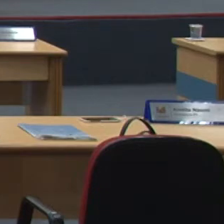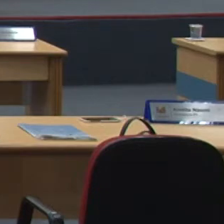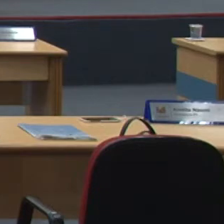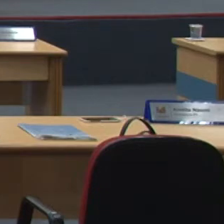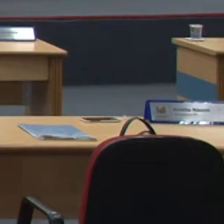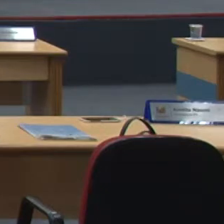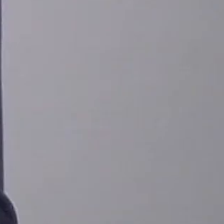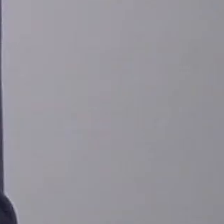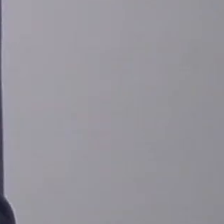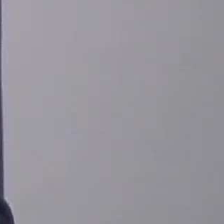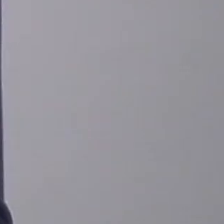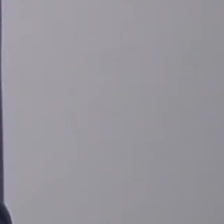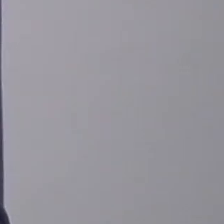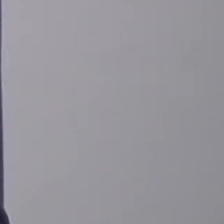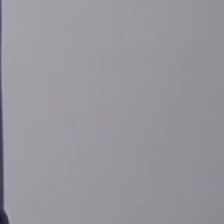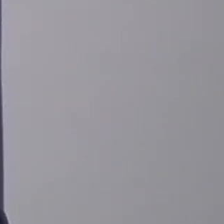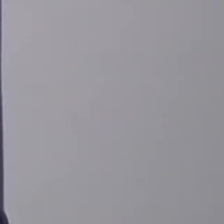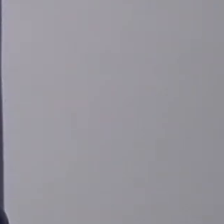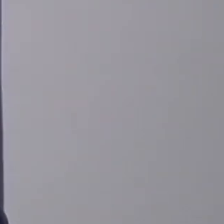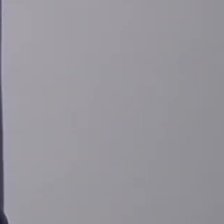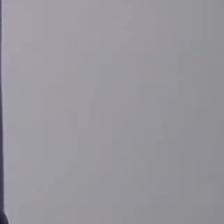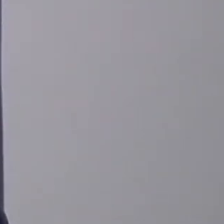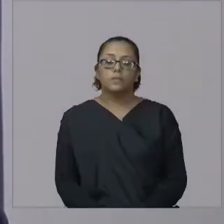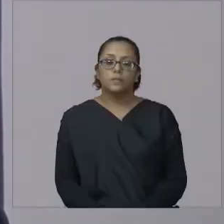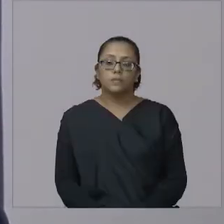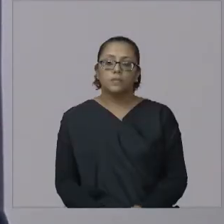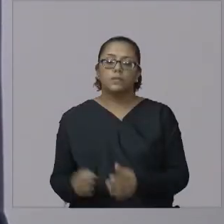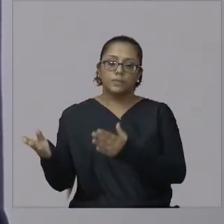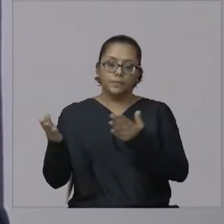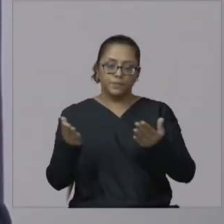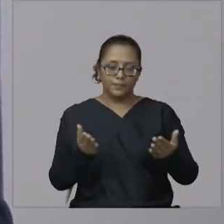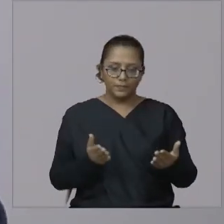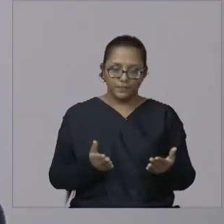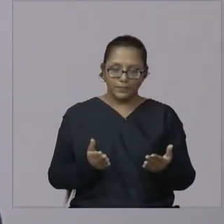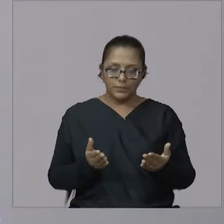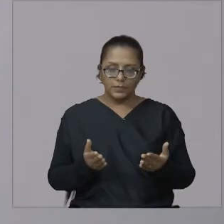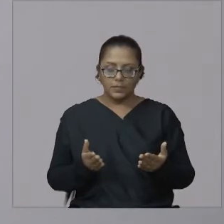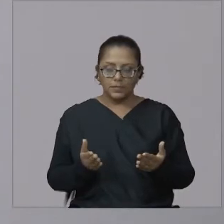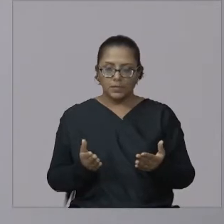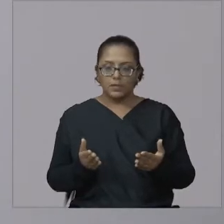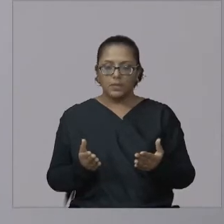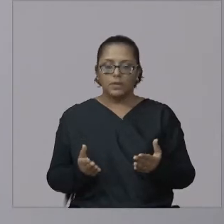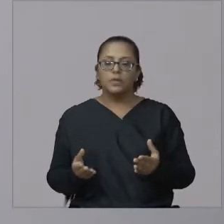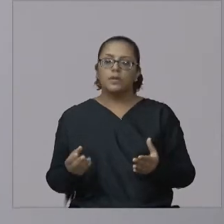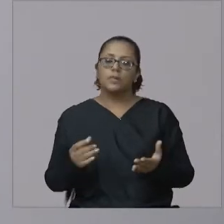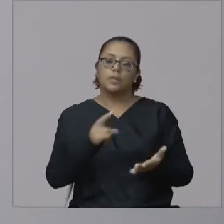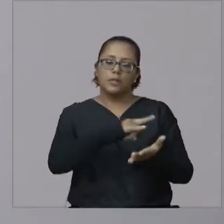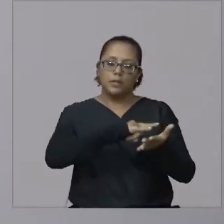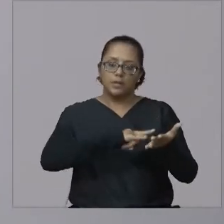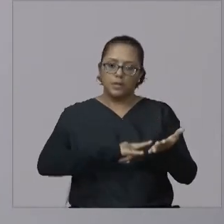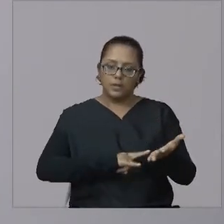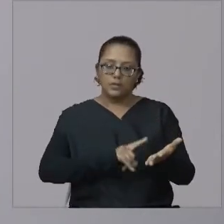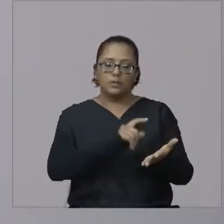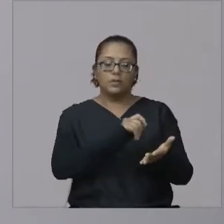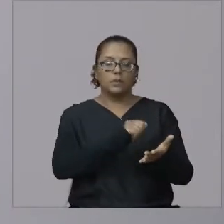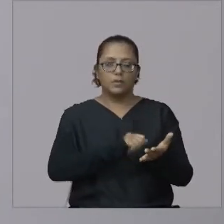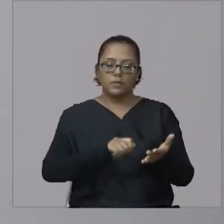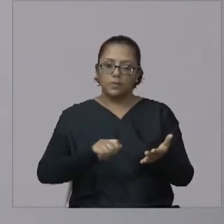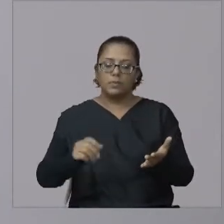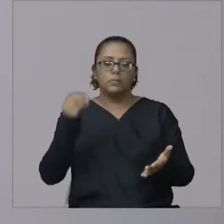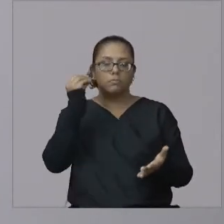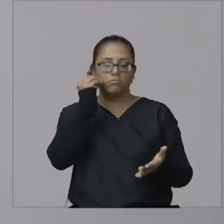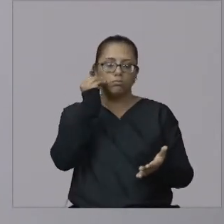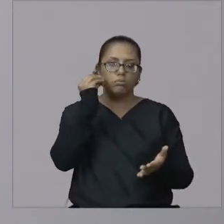Convoco, então, para rubricar as cédulas para a eleição do segundo vice. Vou chamar,